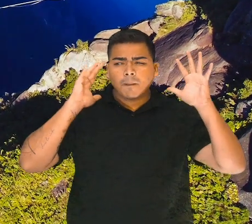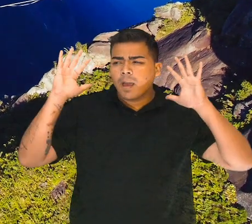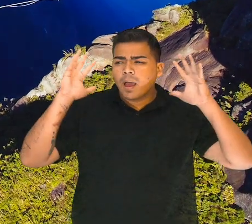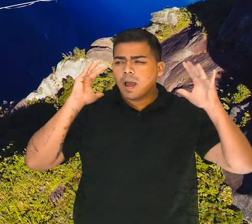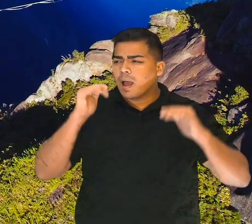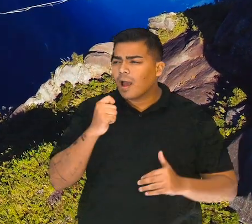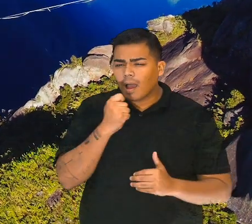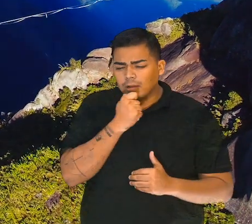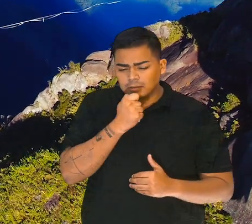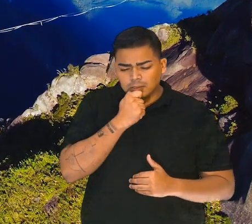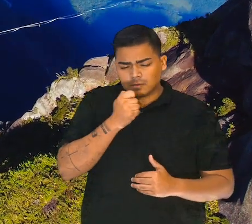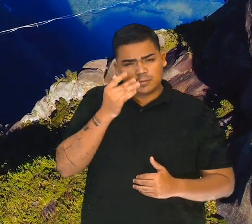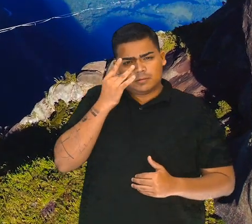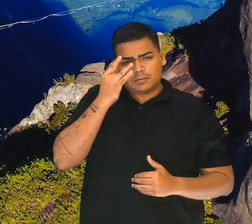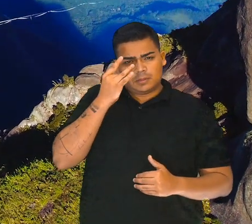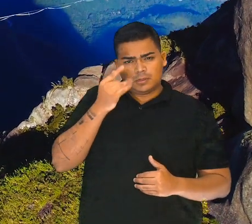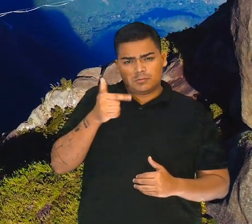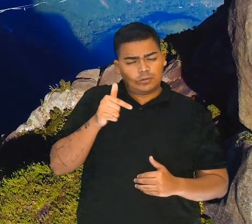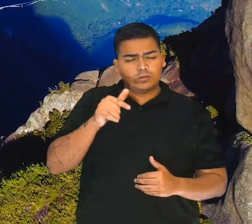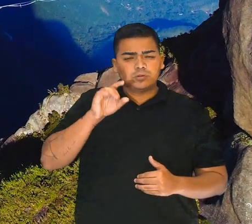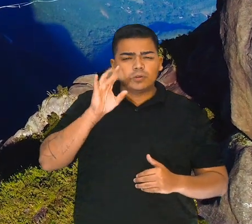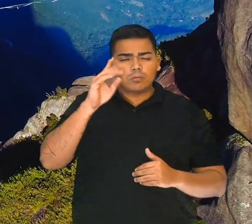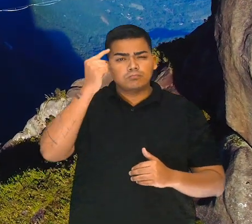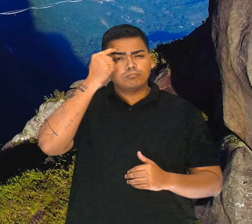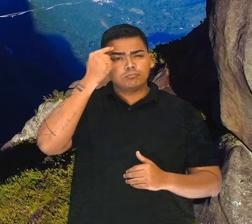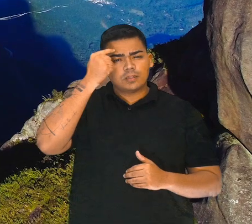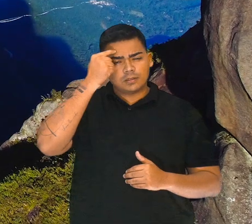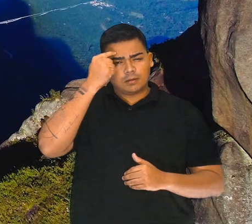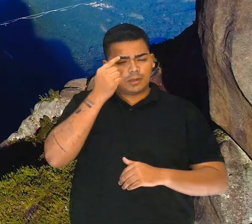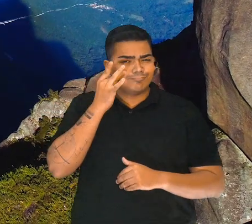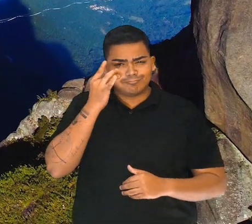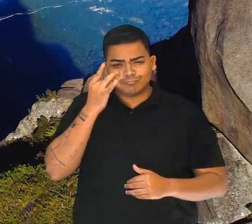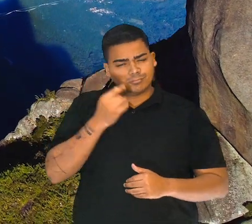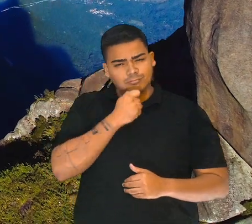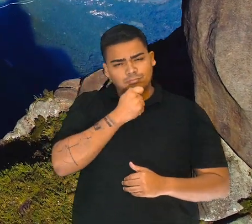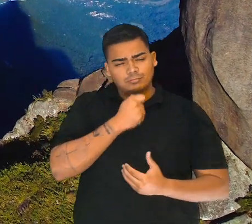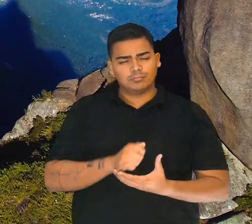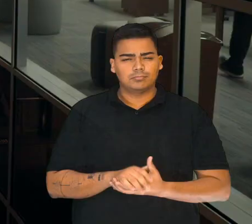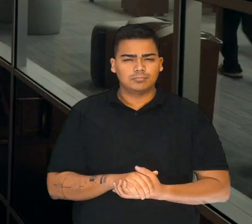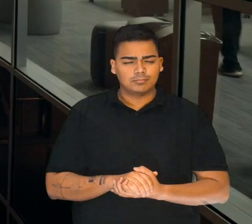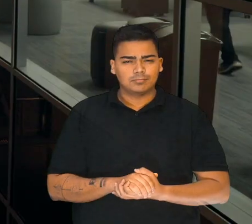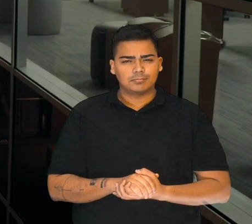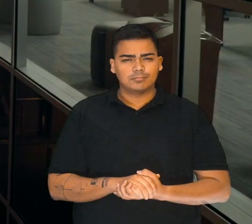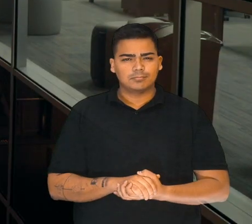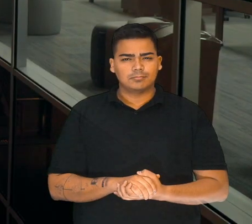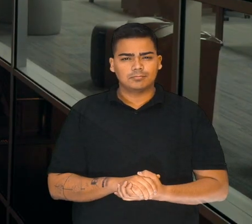ainda não tem na prática como estruturas da realidade.